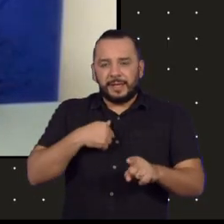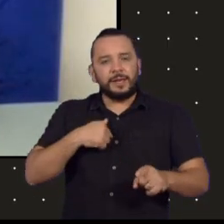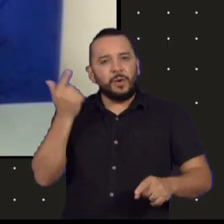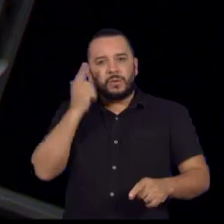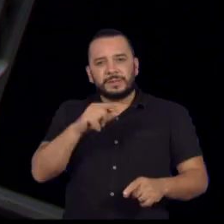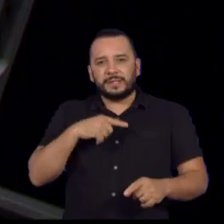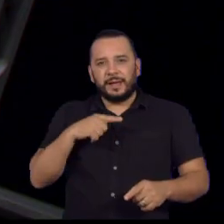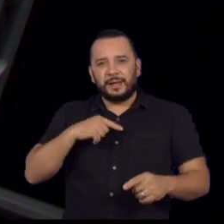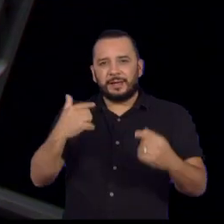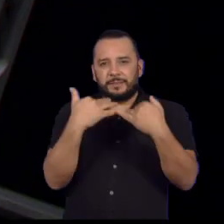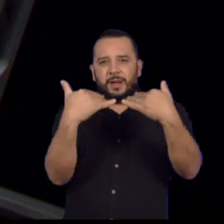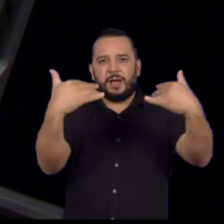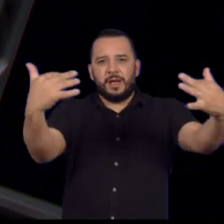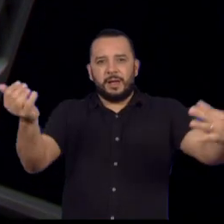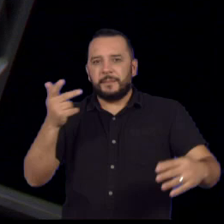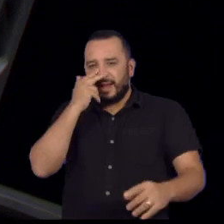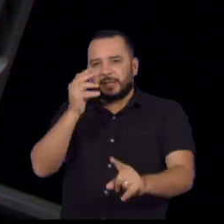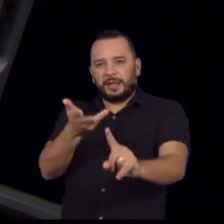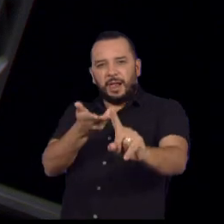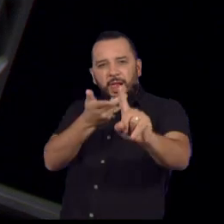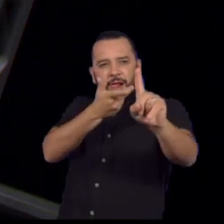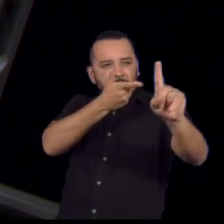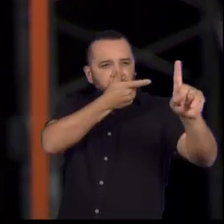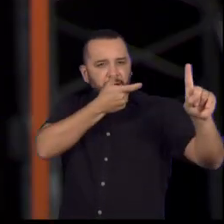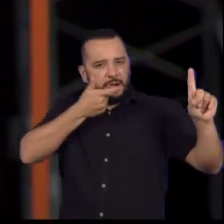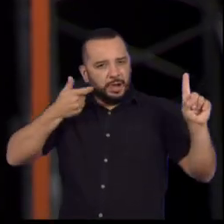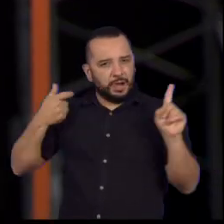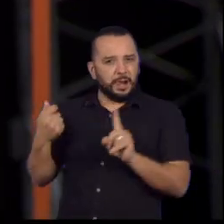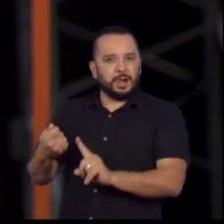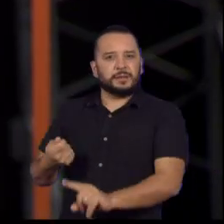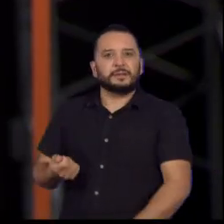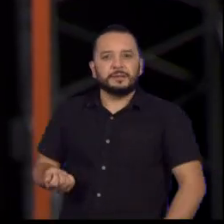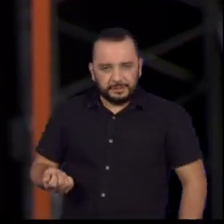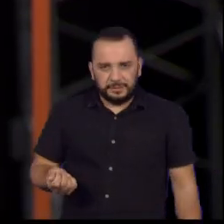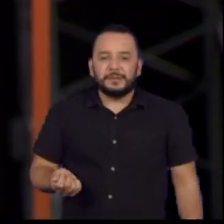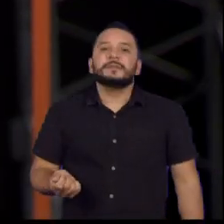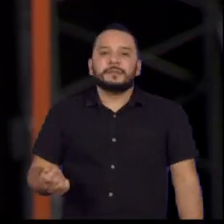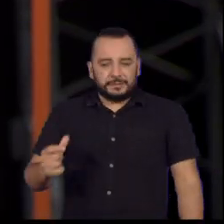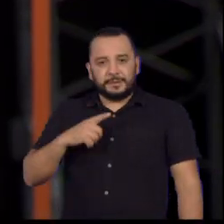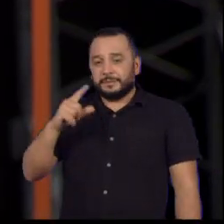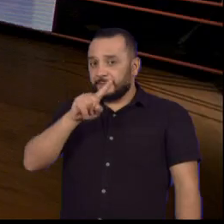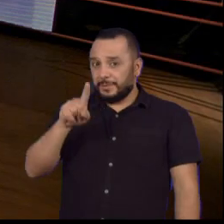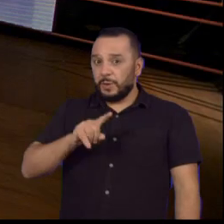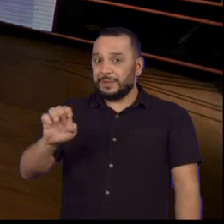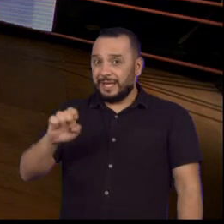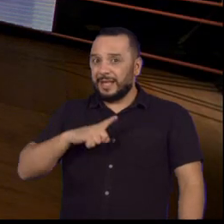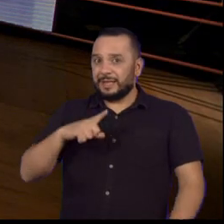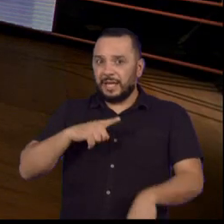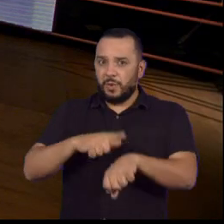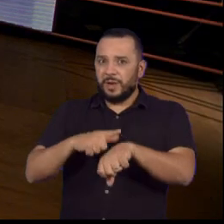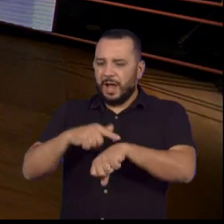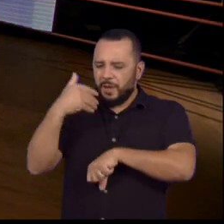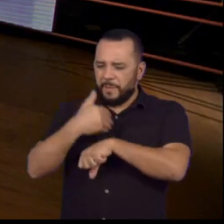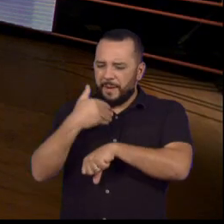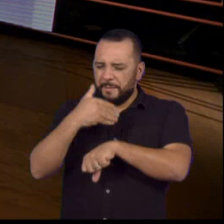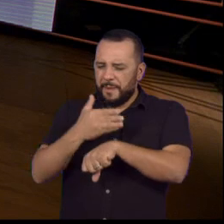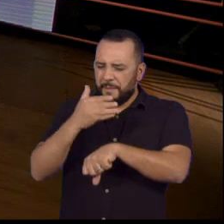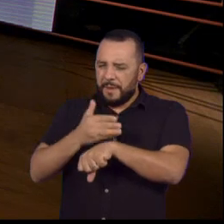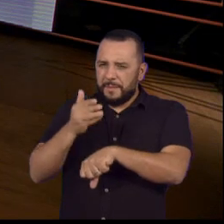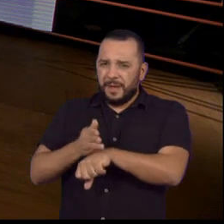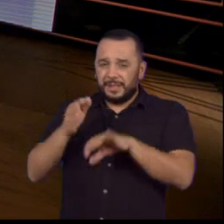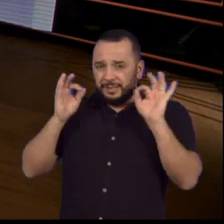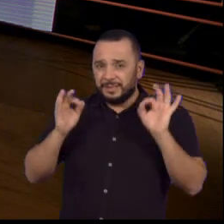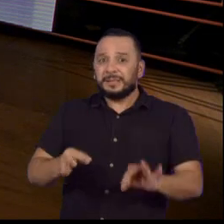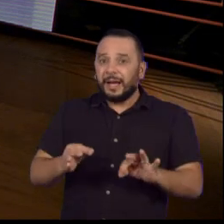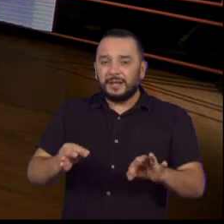dentro, né? E o Zé tem uma disciplina incrível. E fazer Cacilda exigiu muito dessa